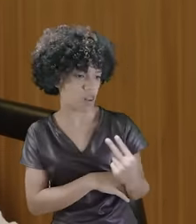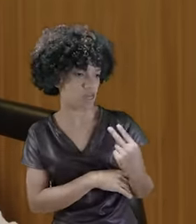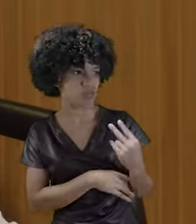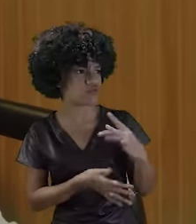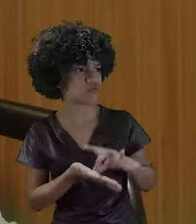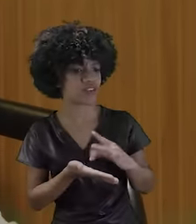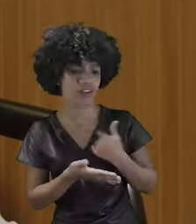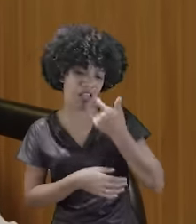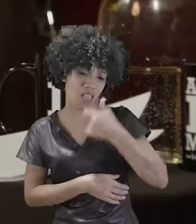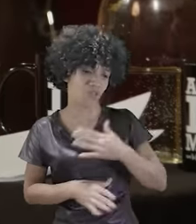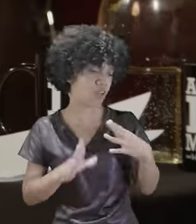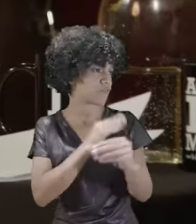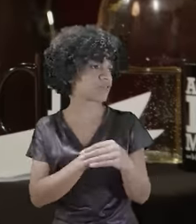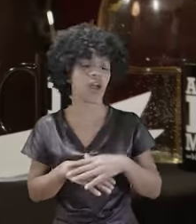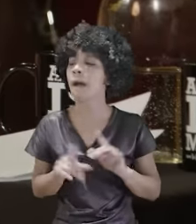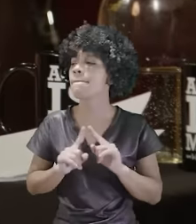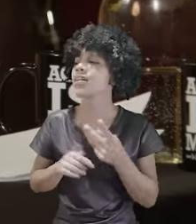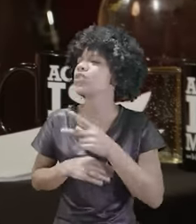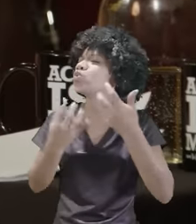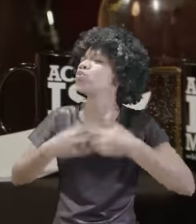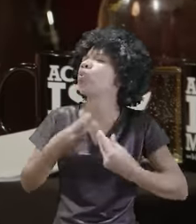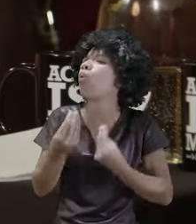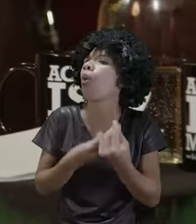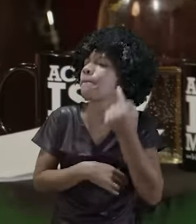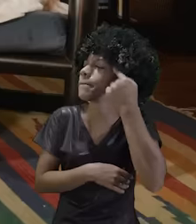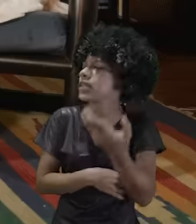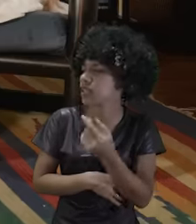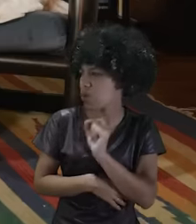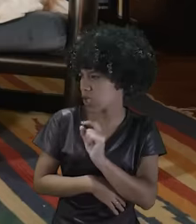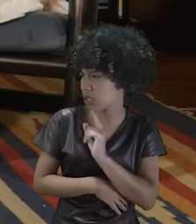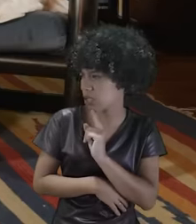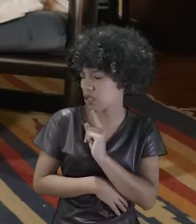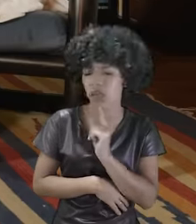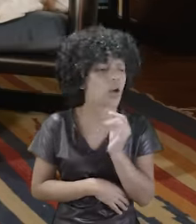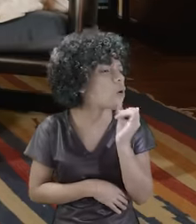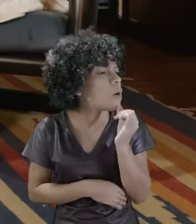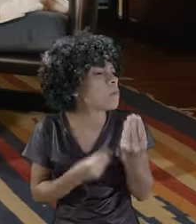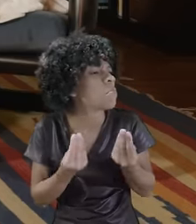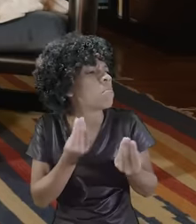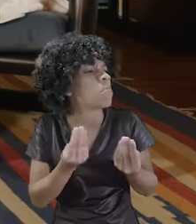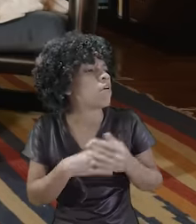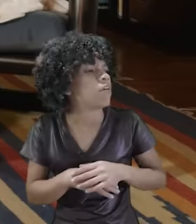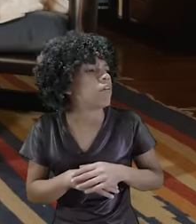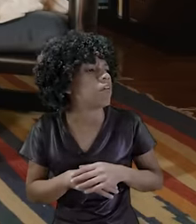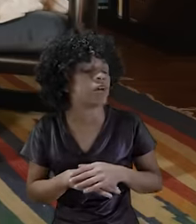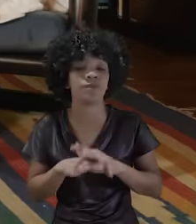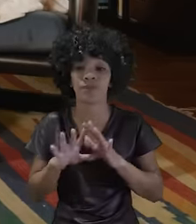Assim de verdade refugiado como é a sua cabeça o que que você pensa e Como assim